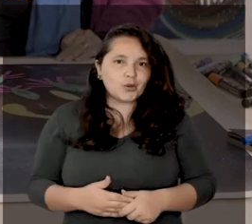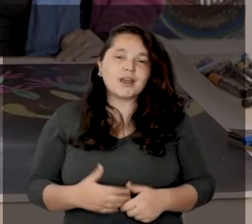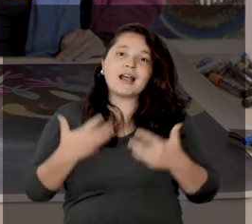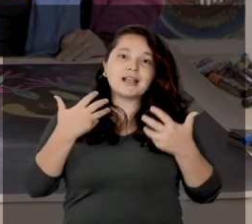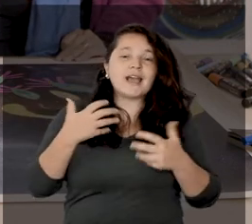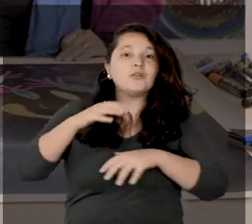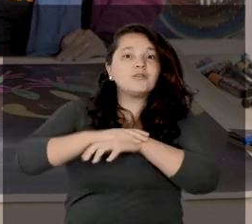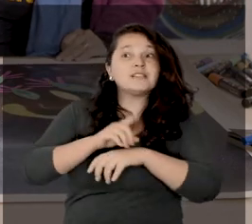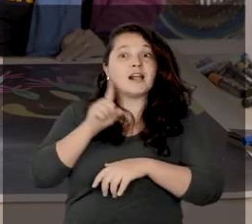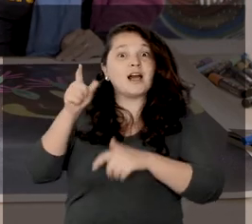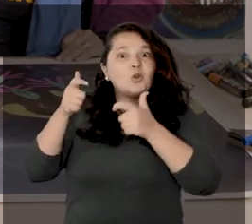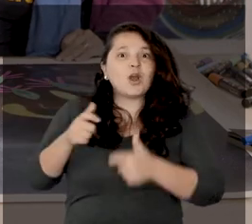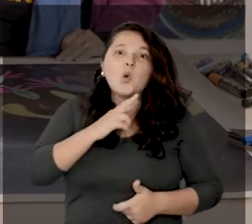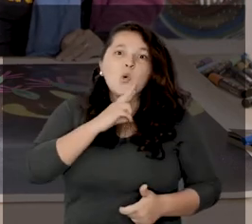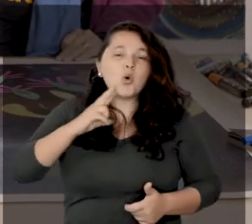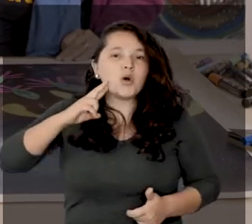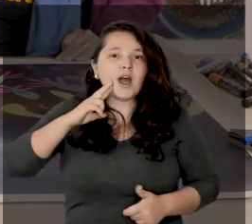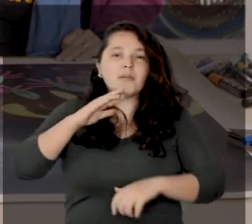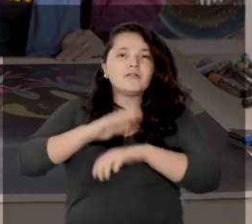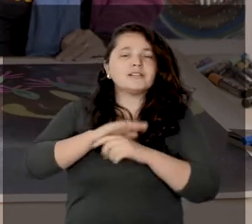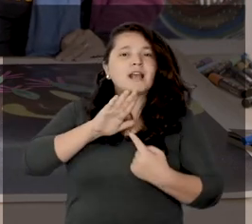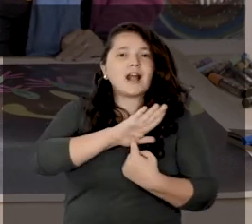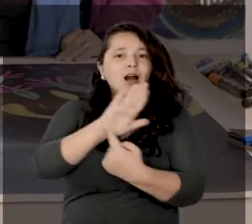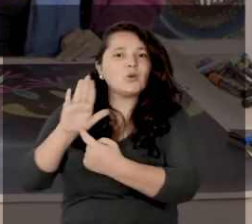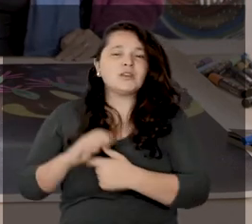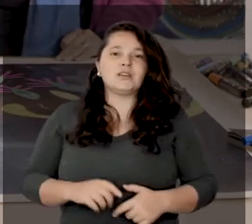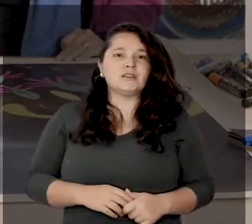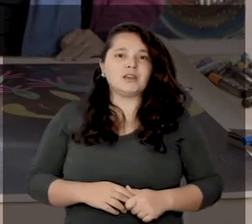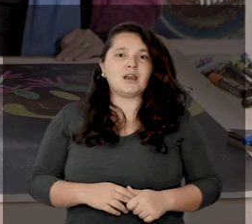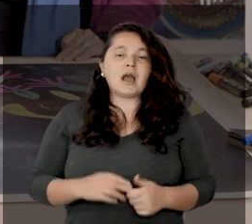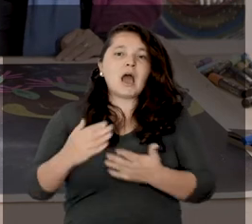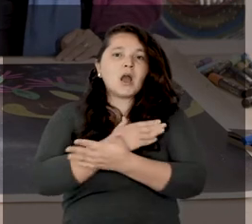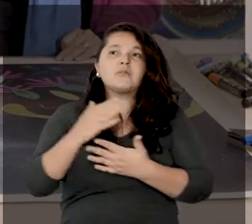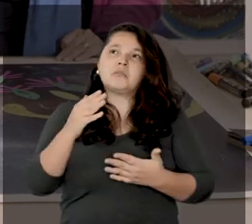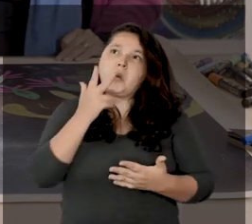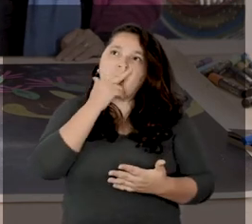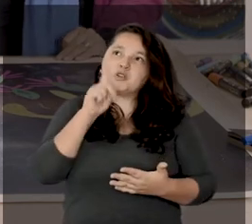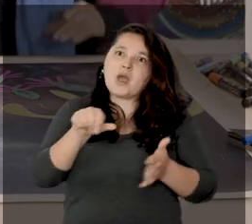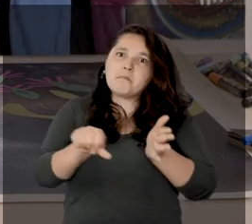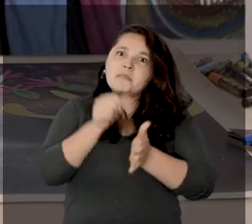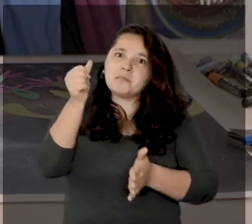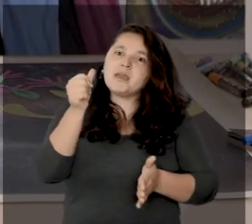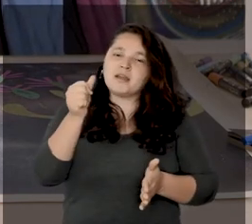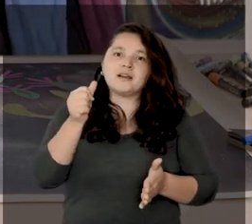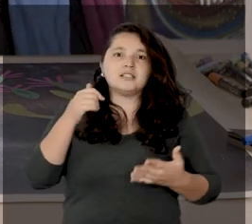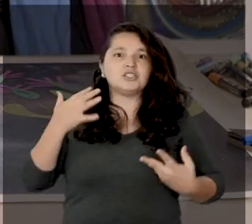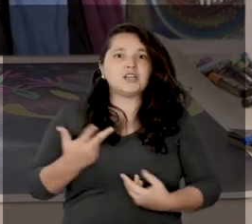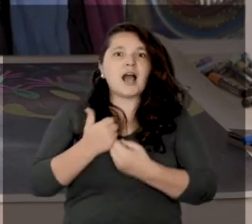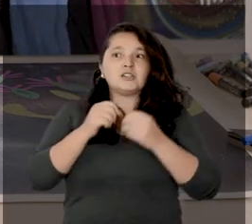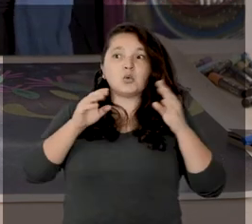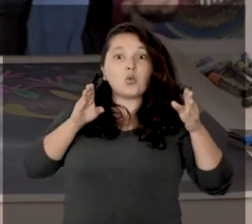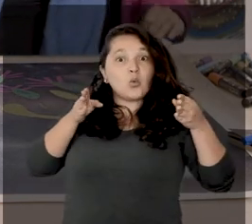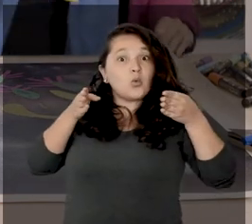uma galeria lá em Roraima, que, né, segundo algumas pessoas dizem, é a primeira galeria, eu acredito que deva ser mesmo, né, de arte, que tem tentado